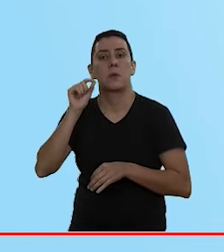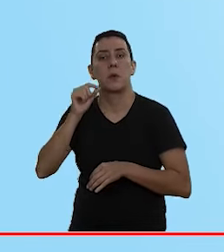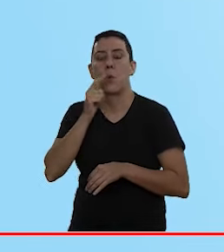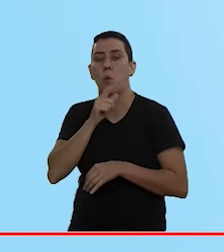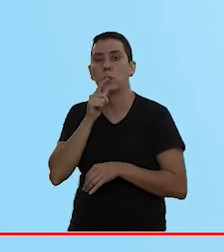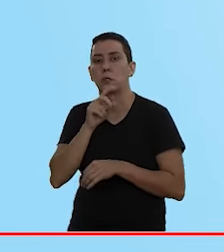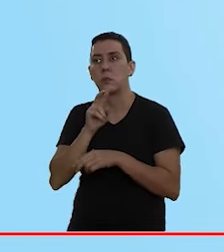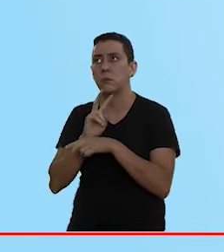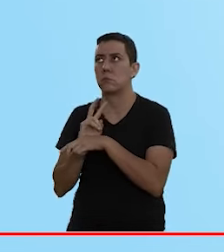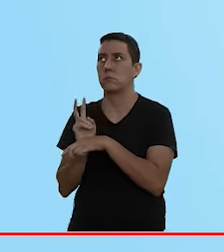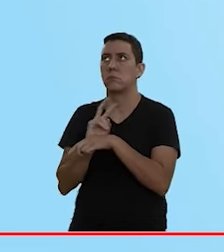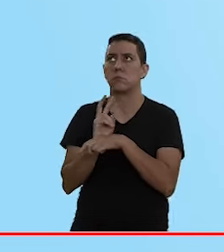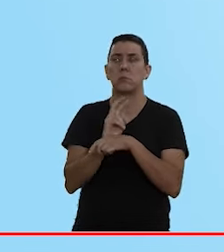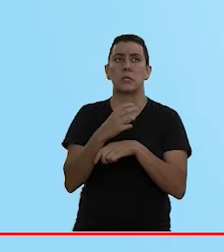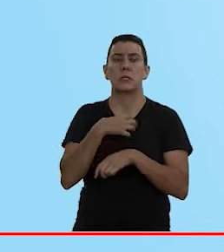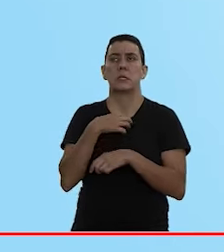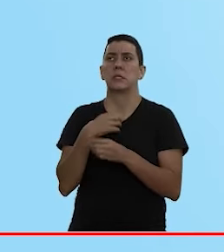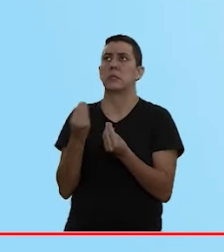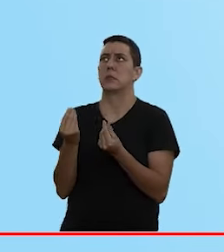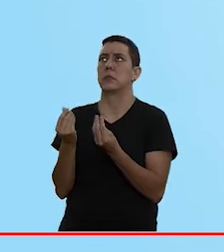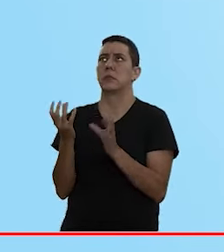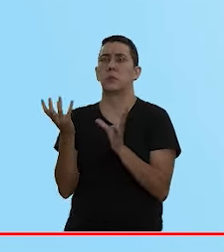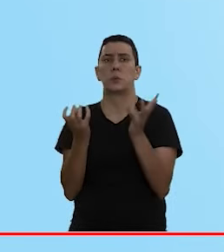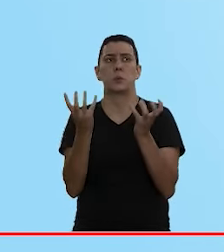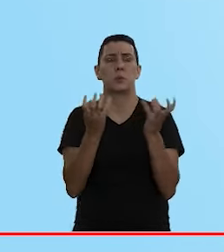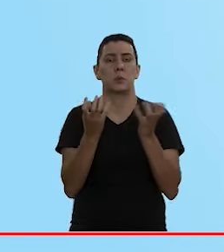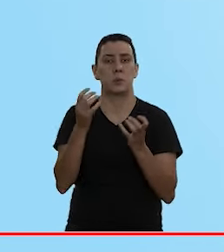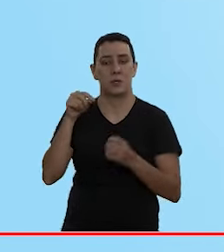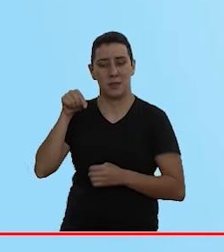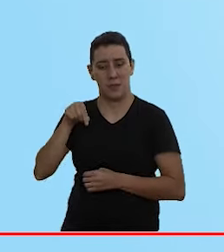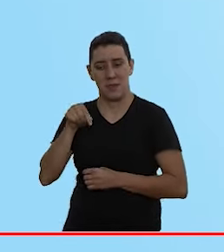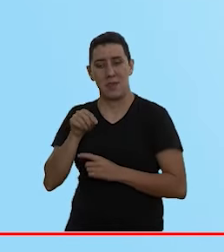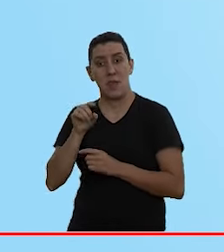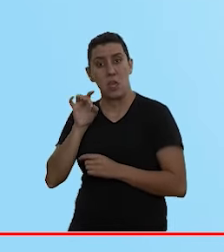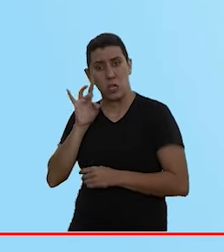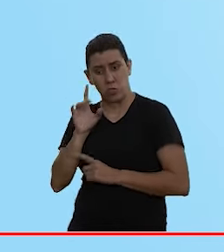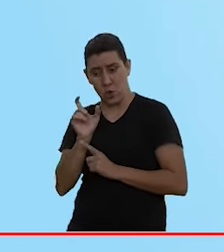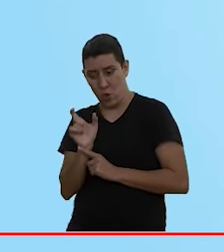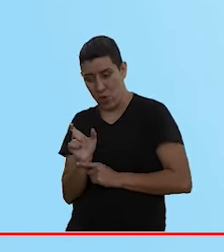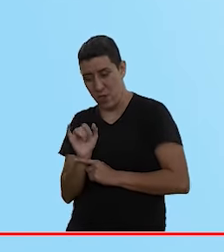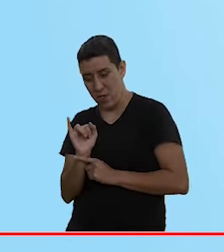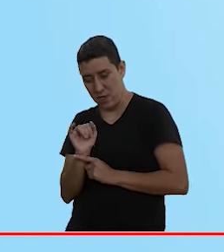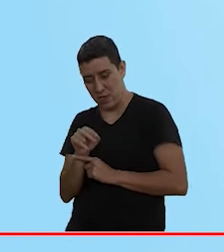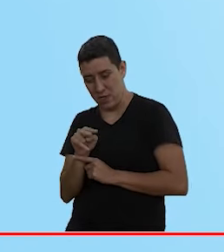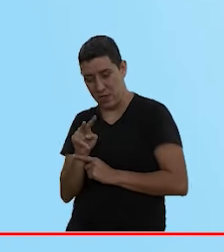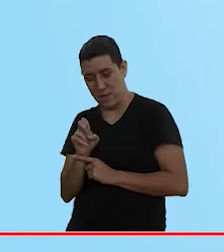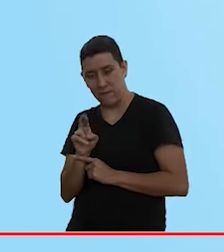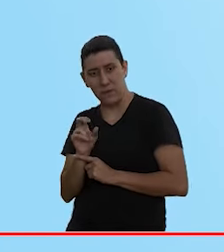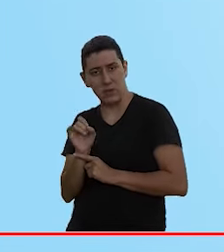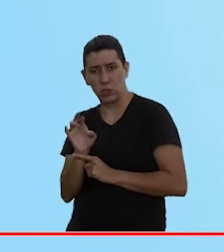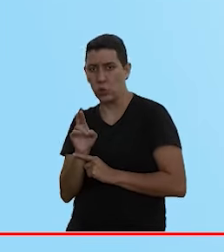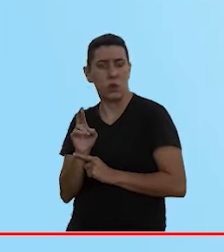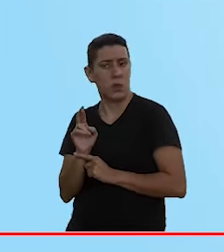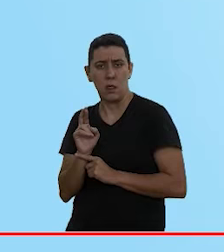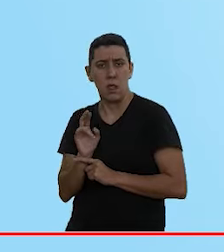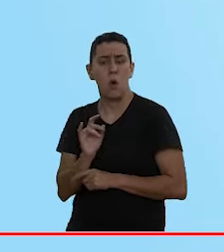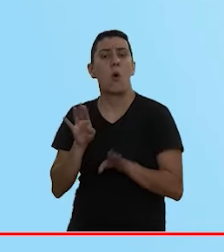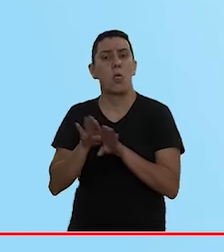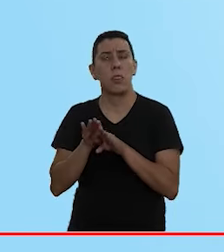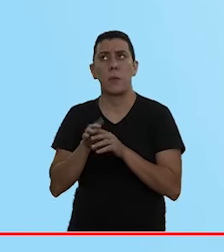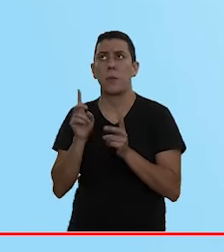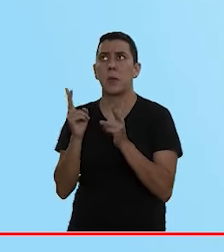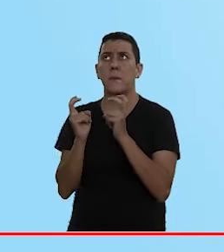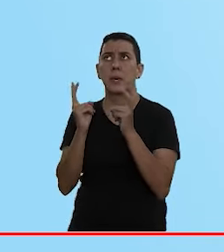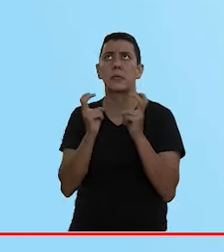Não só dos inversores em si, mas aqui a gente está falando de condições climáticas, de umidade,